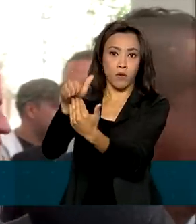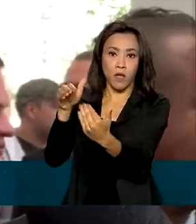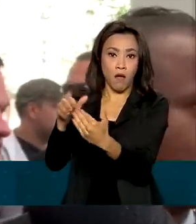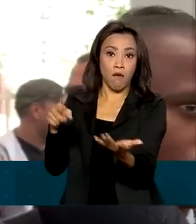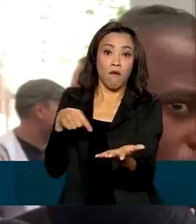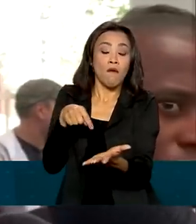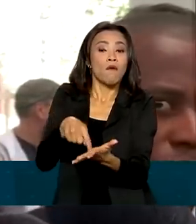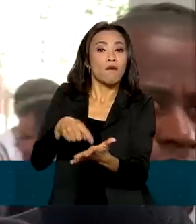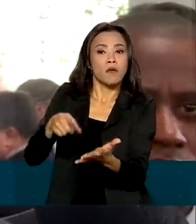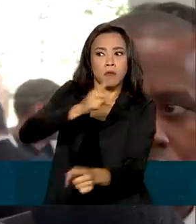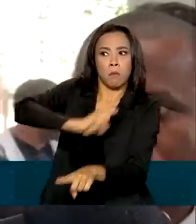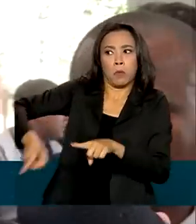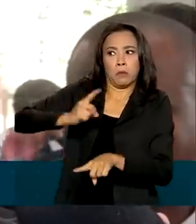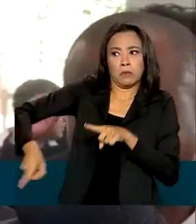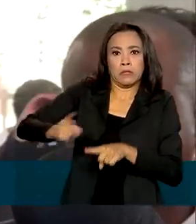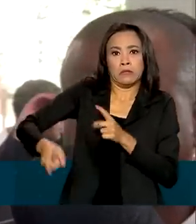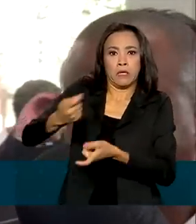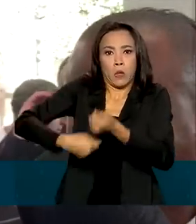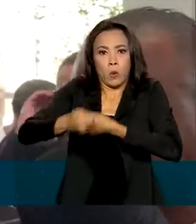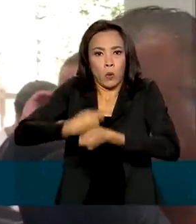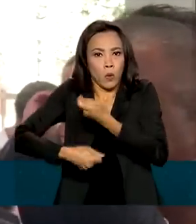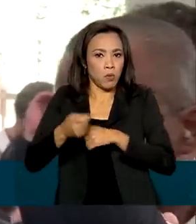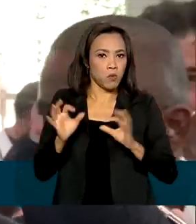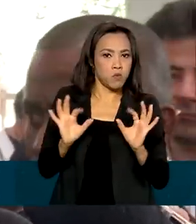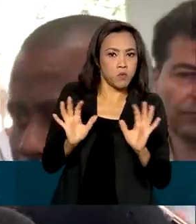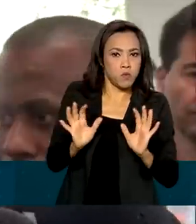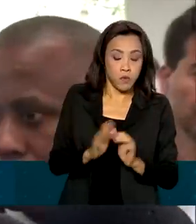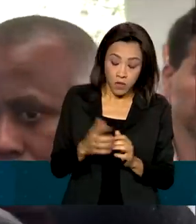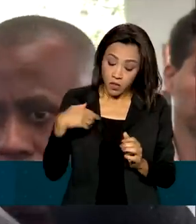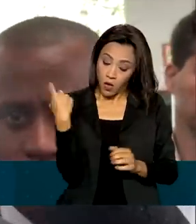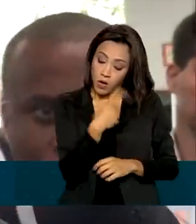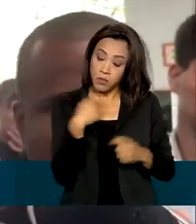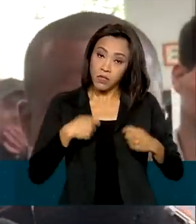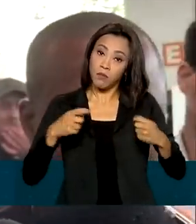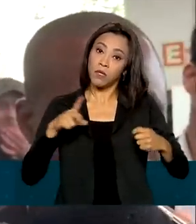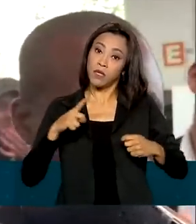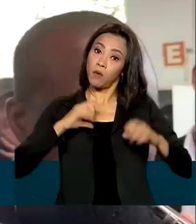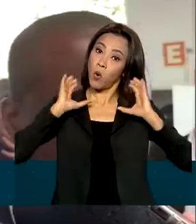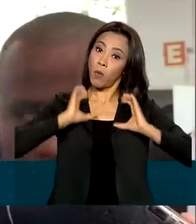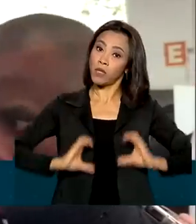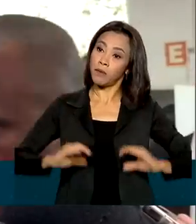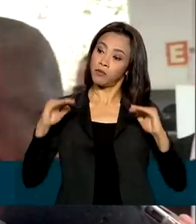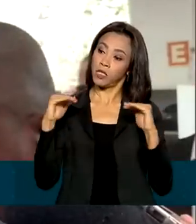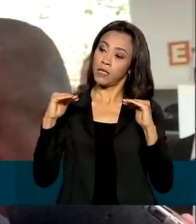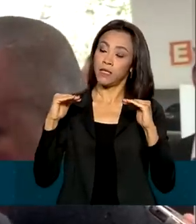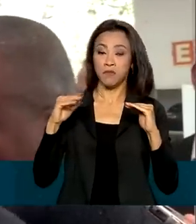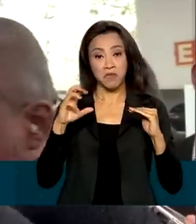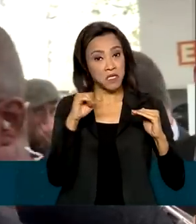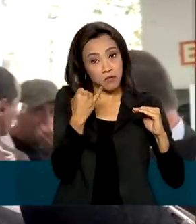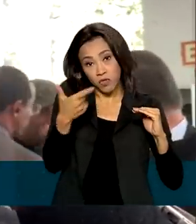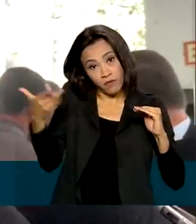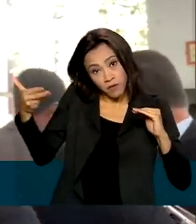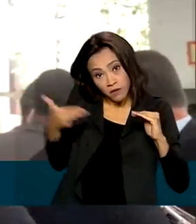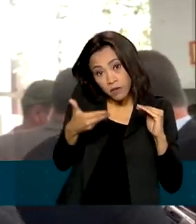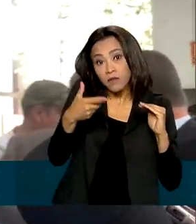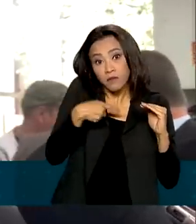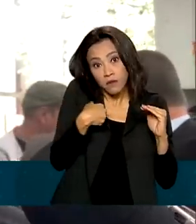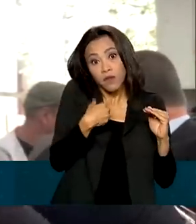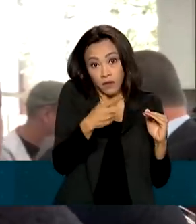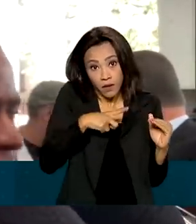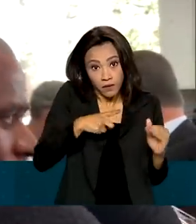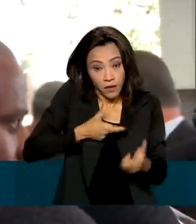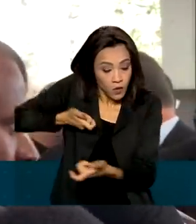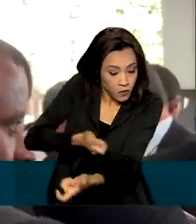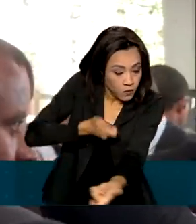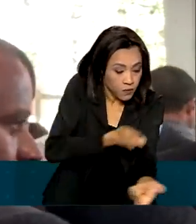continuamos em equilíbrio cheia não tiver situação de Equilíbrio vocês acham a teremos fertilizante o Brasil como é que estaria